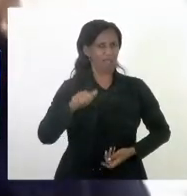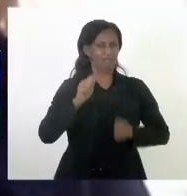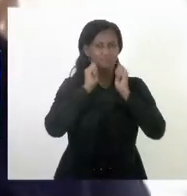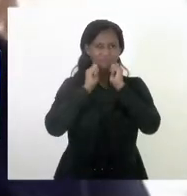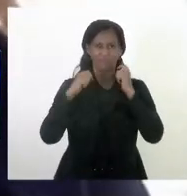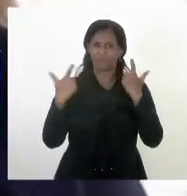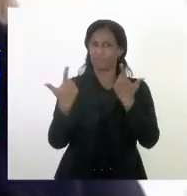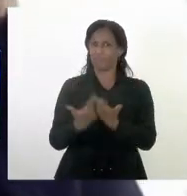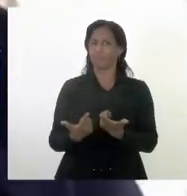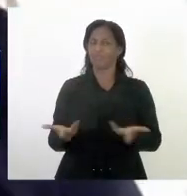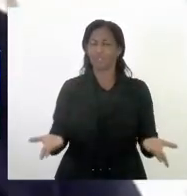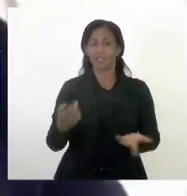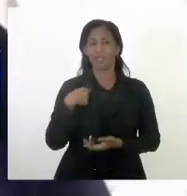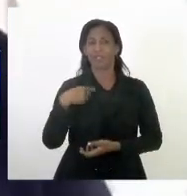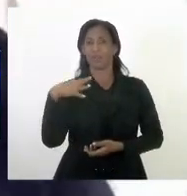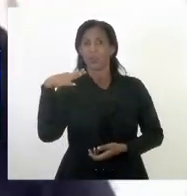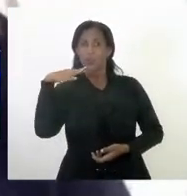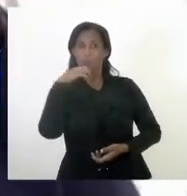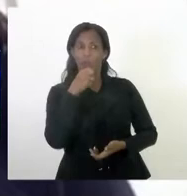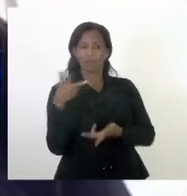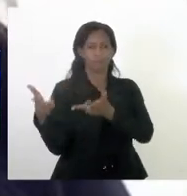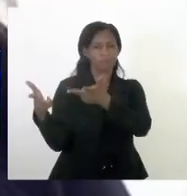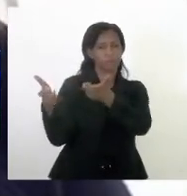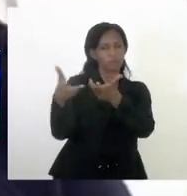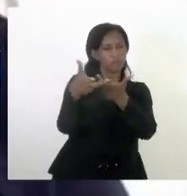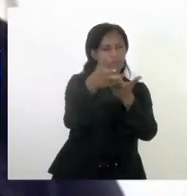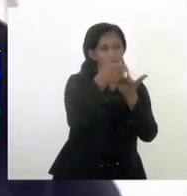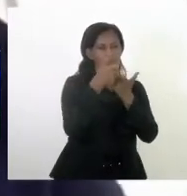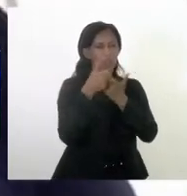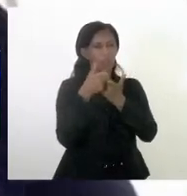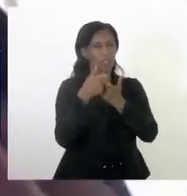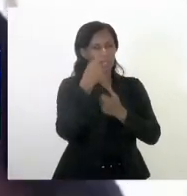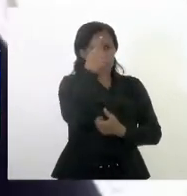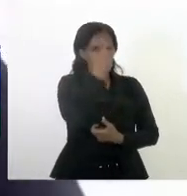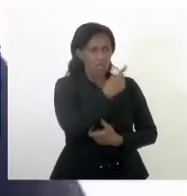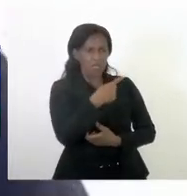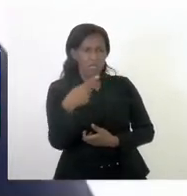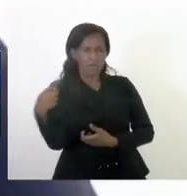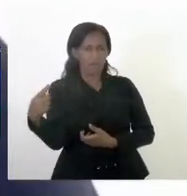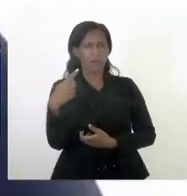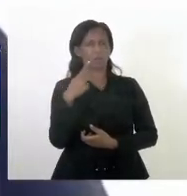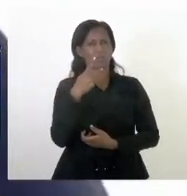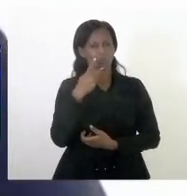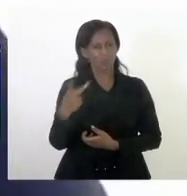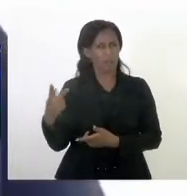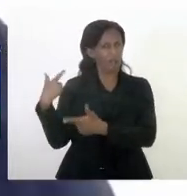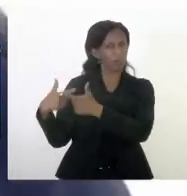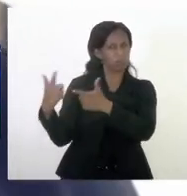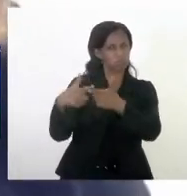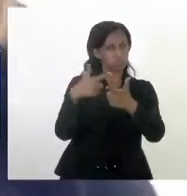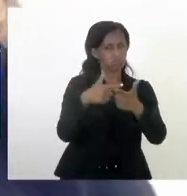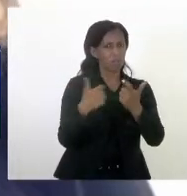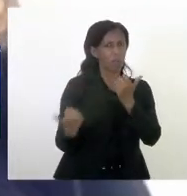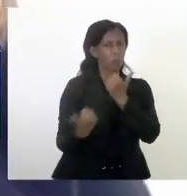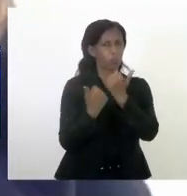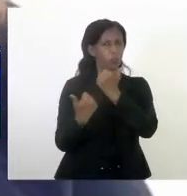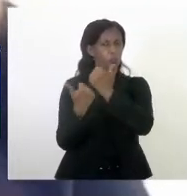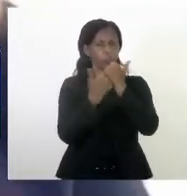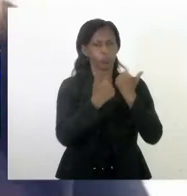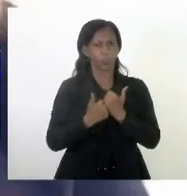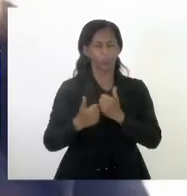vem atendendo dezenas de casos semanalmente que fala sobre o auxílio. E as reclamações